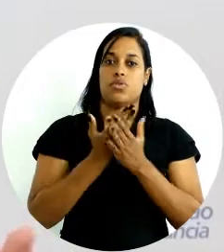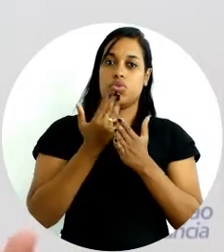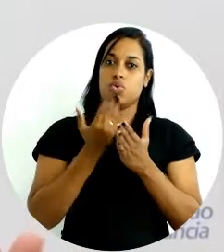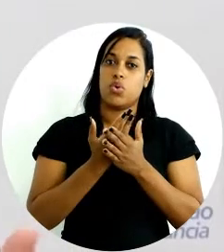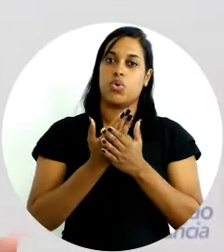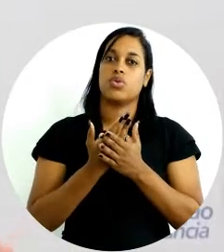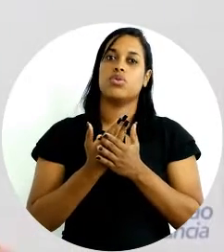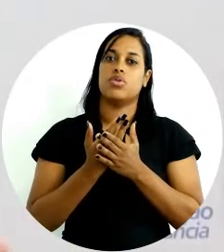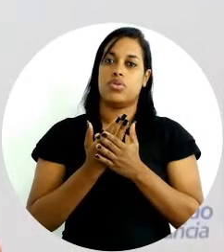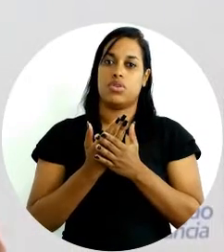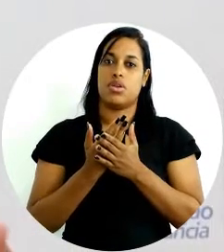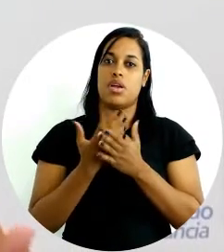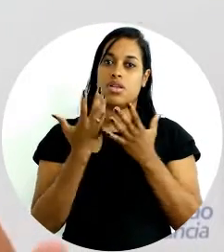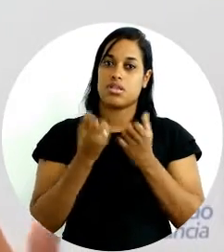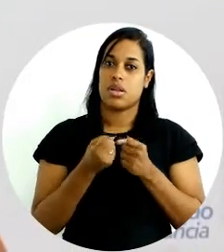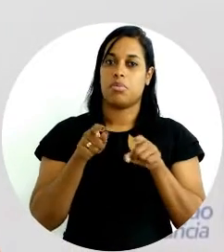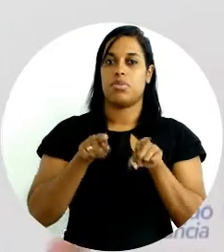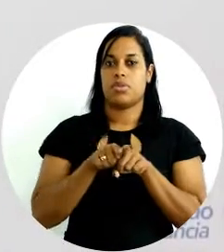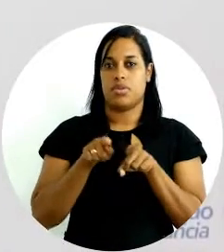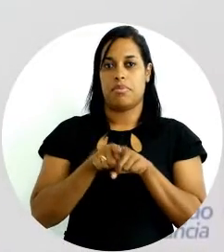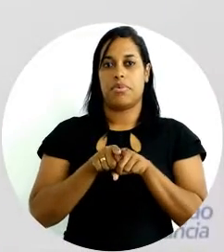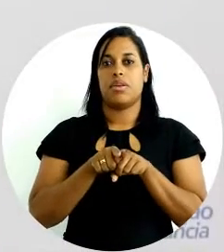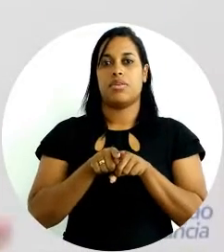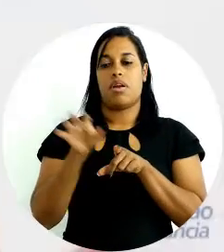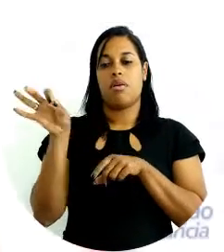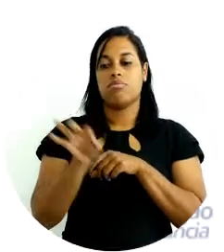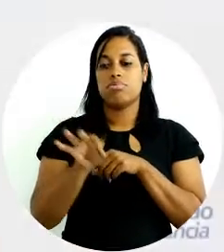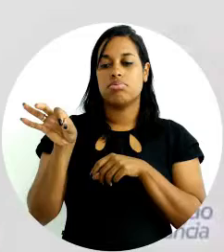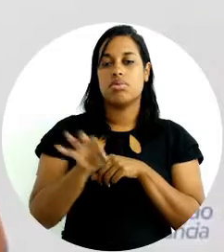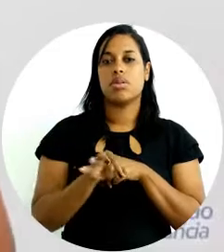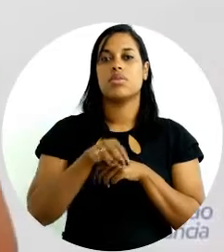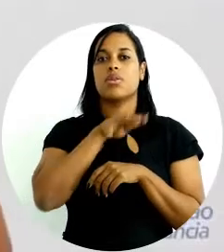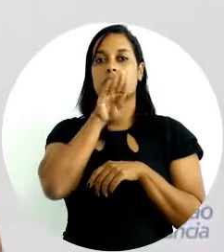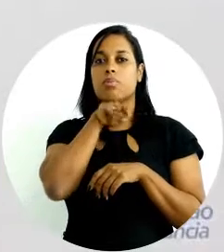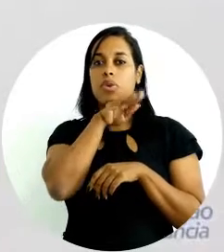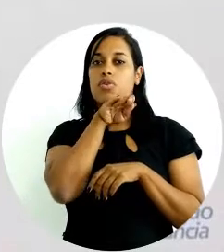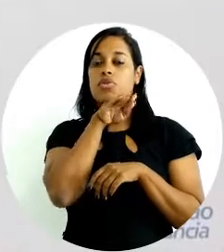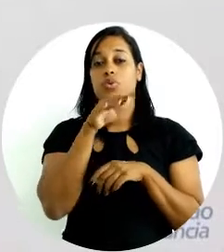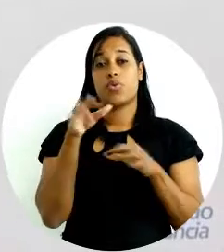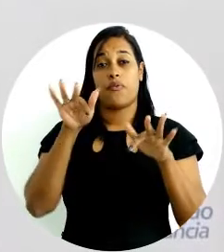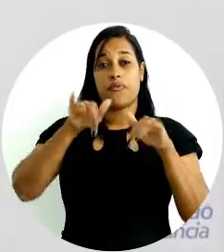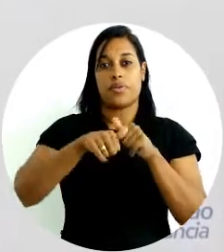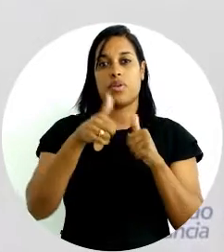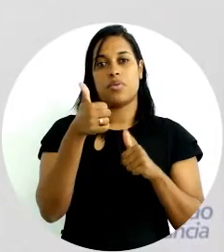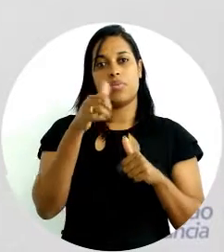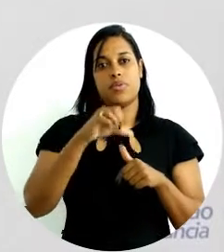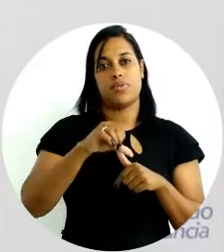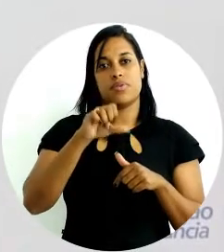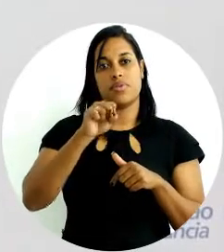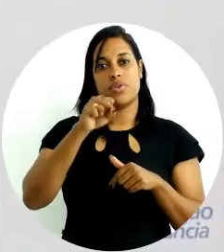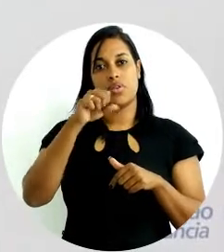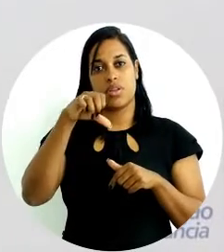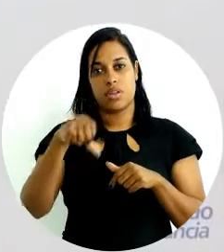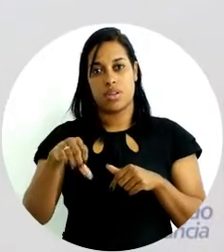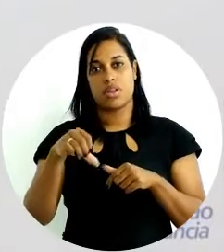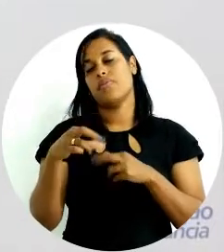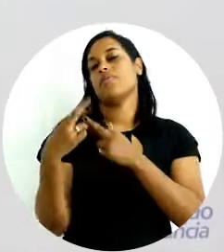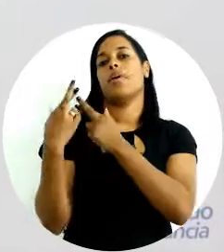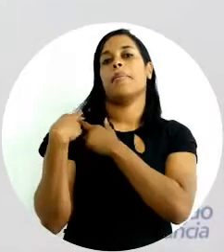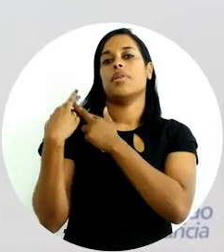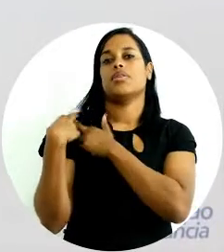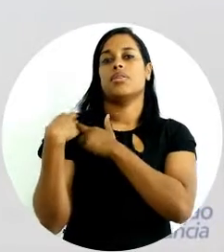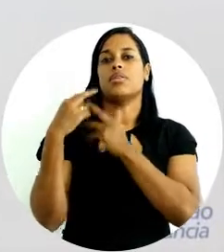Muitas dessas instituições recebem também isenção de impostos. No final de 1989, reuniram-se em